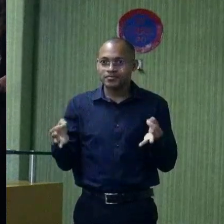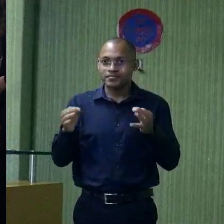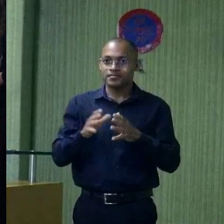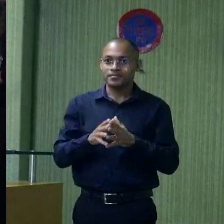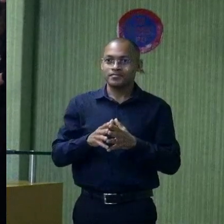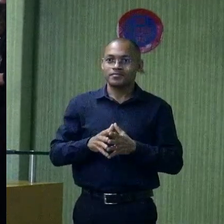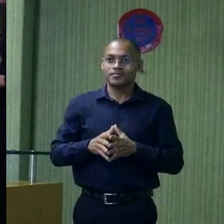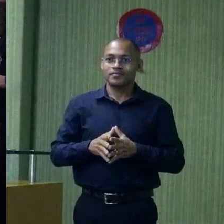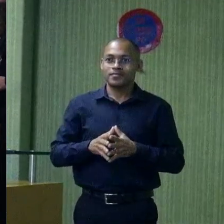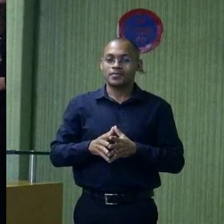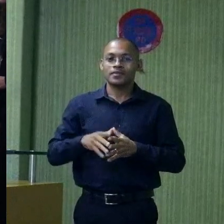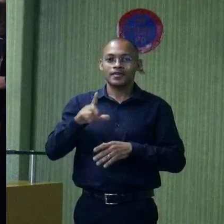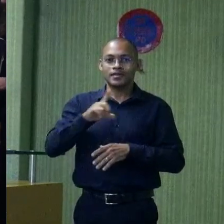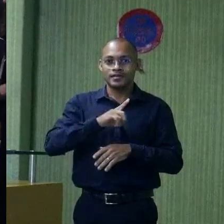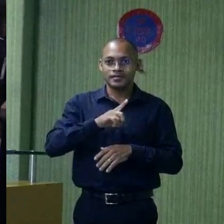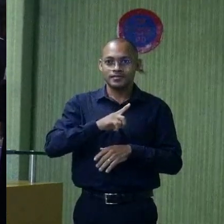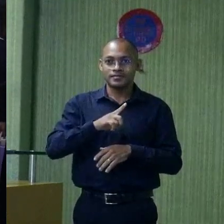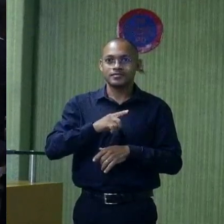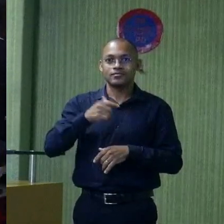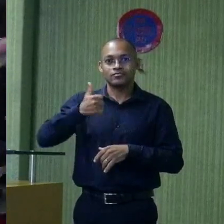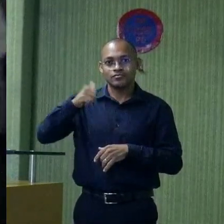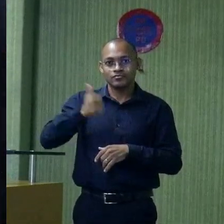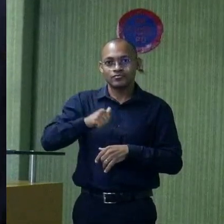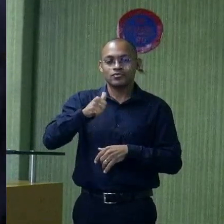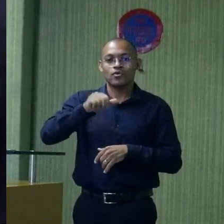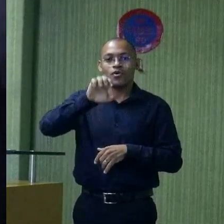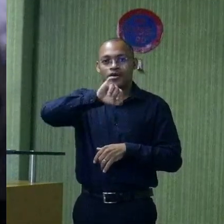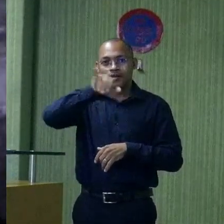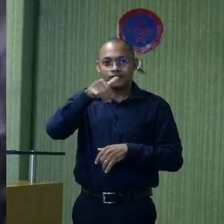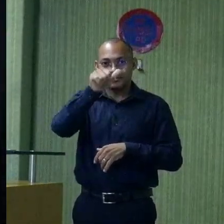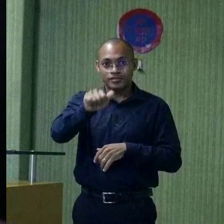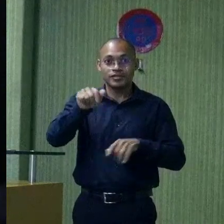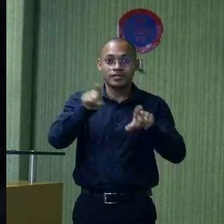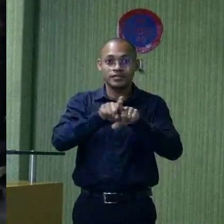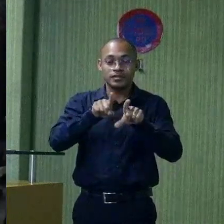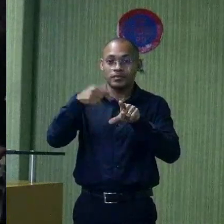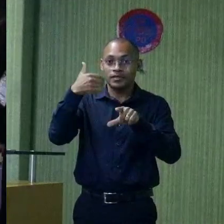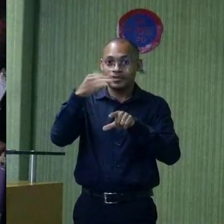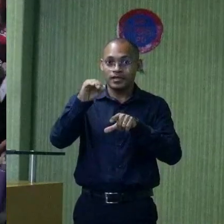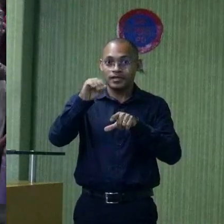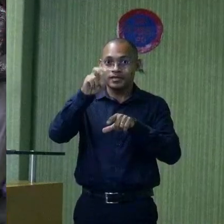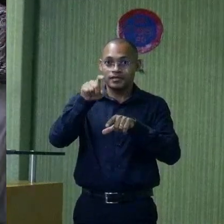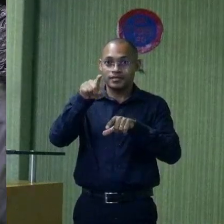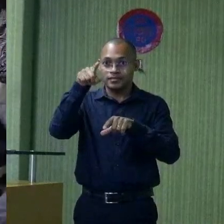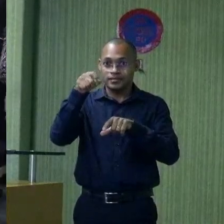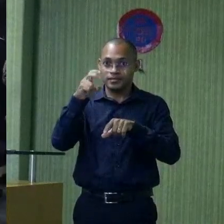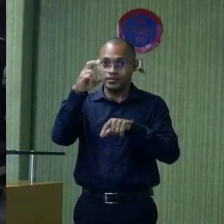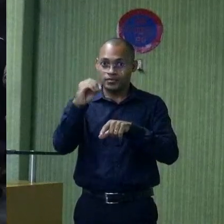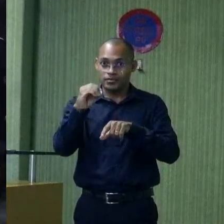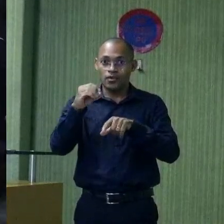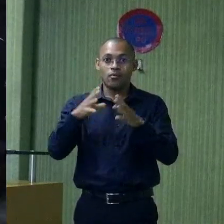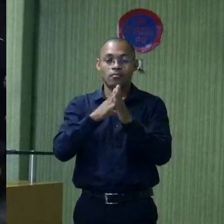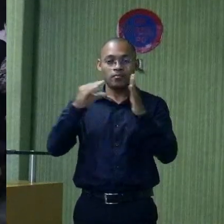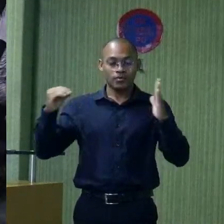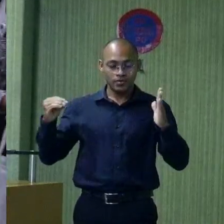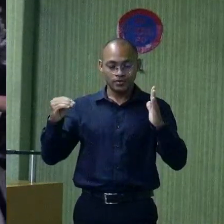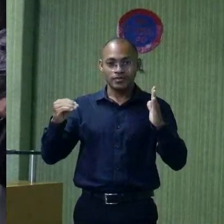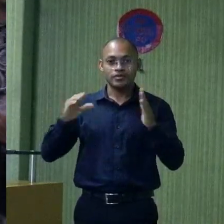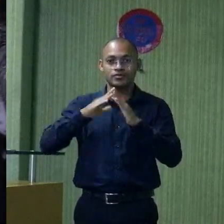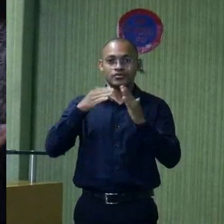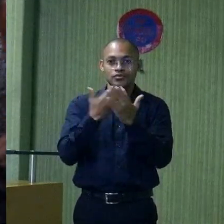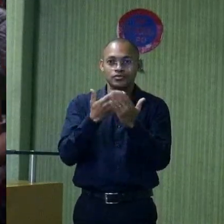qualificação da Educação de Jovens e Adultos no EJA e às 10:50 análise do modelo de escola previsto na lei complementar